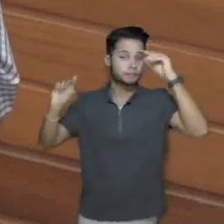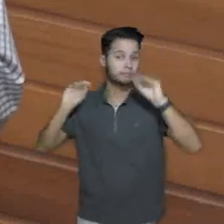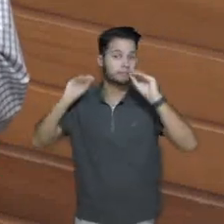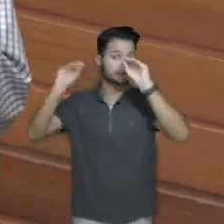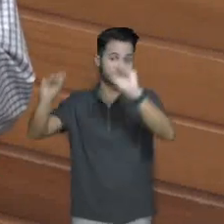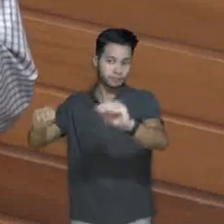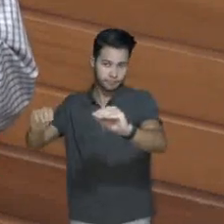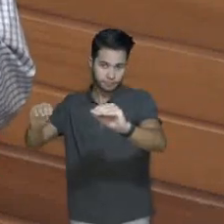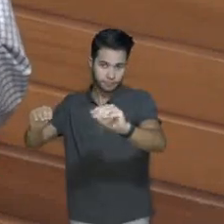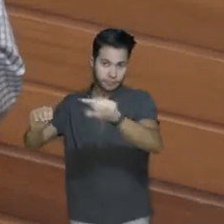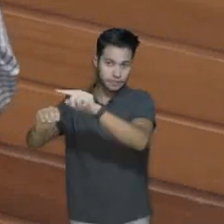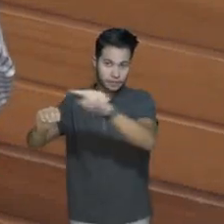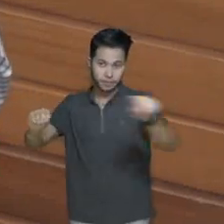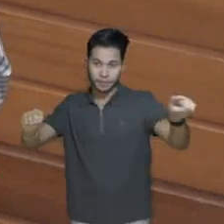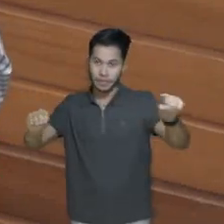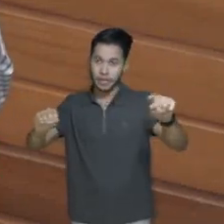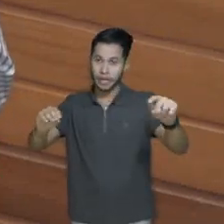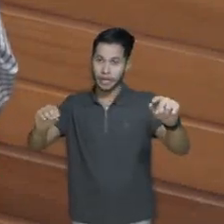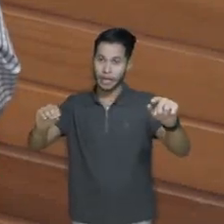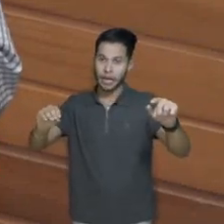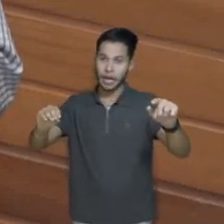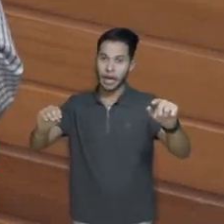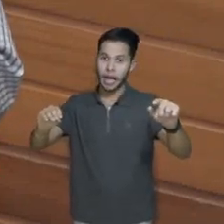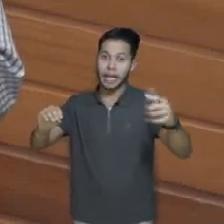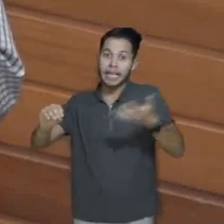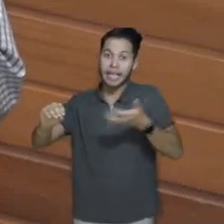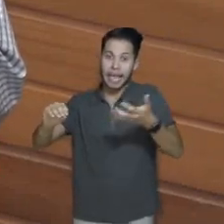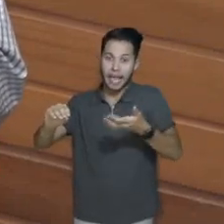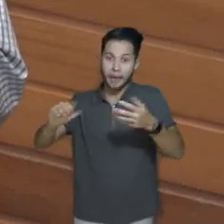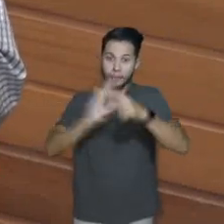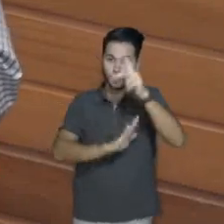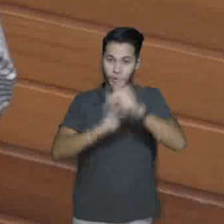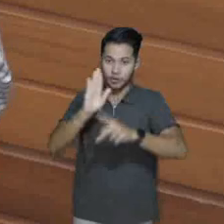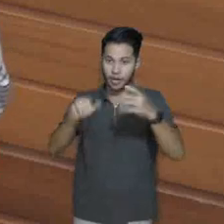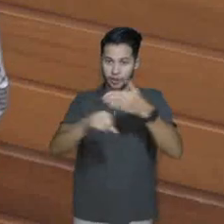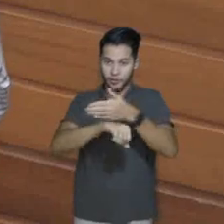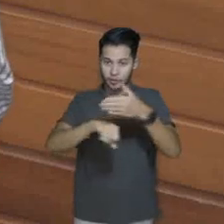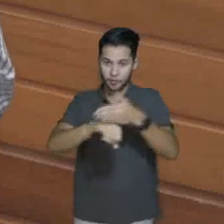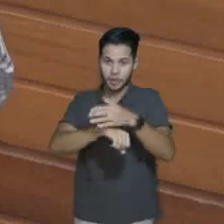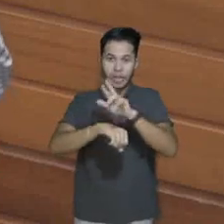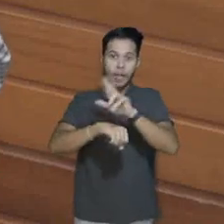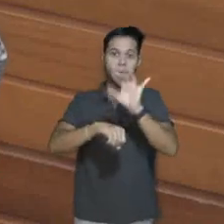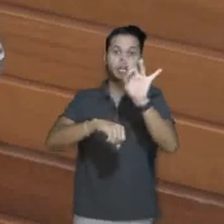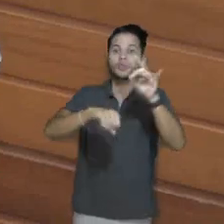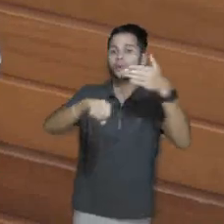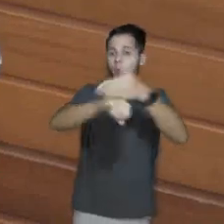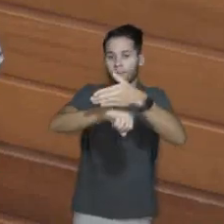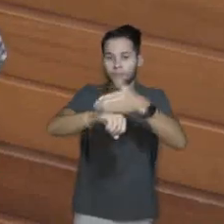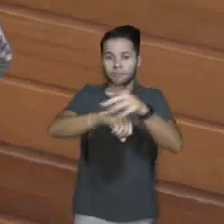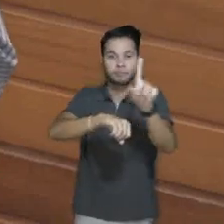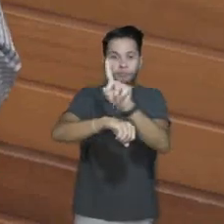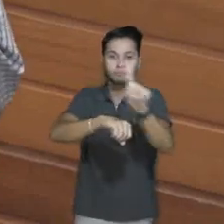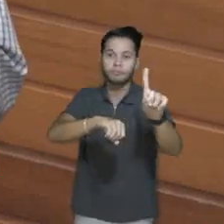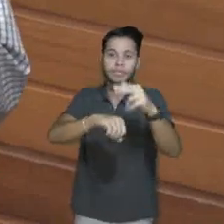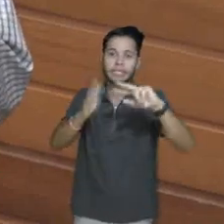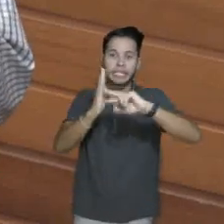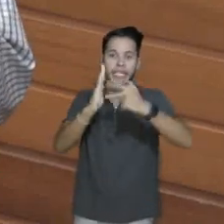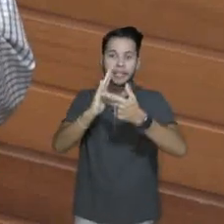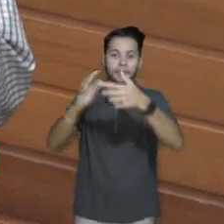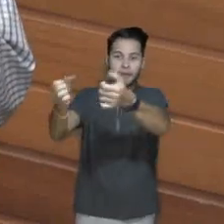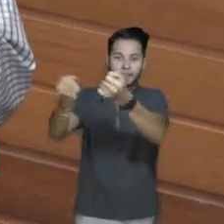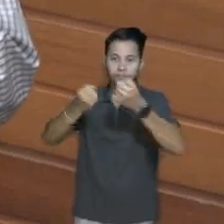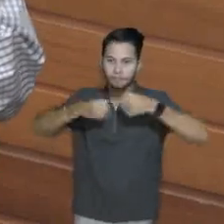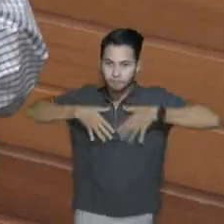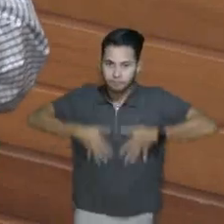projeto não apoia o projeto ele vira Don do projeto então todos têm autonomia para fazer as suas ações internas em